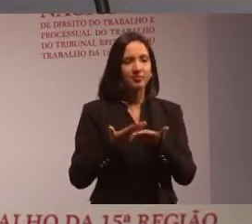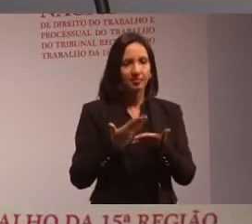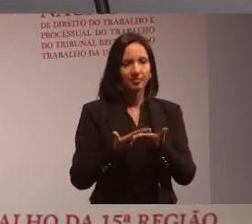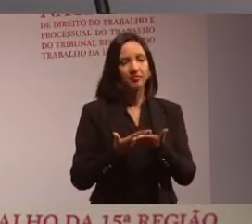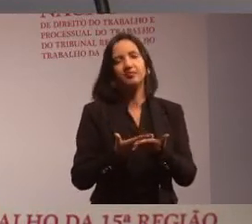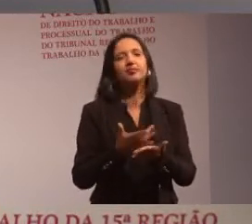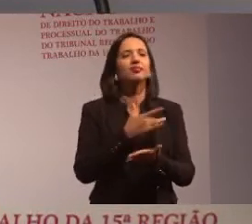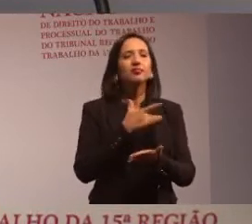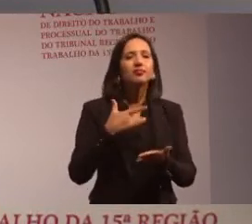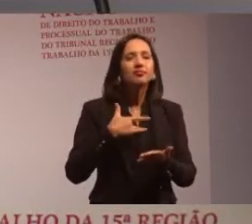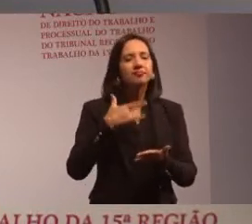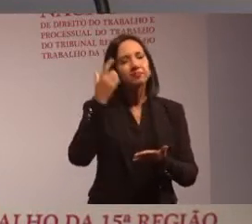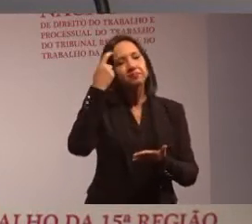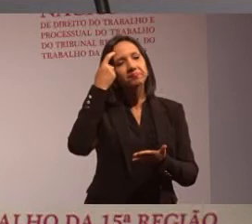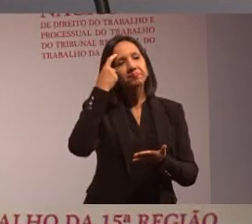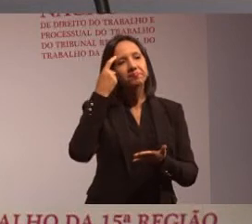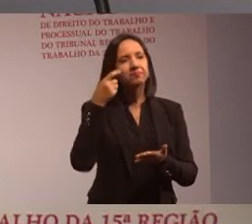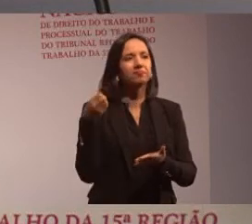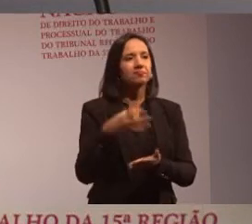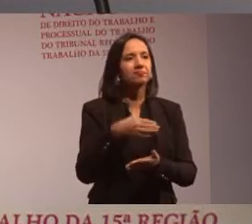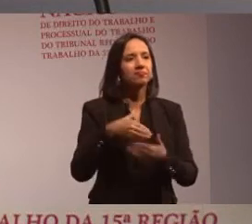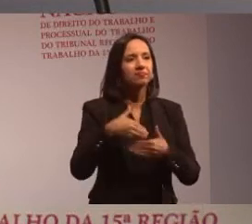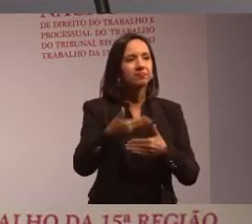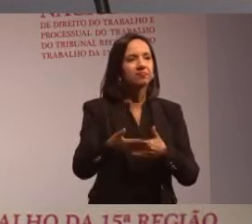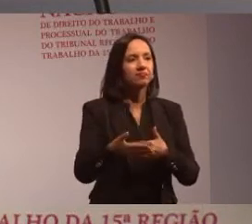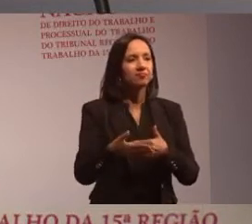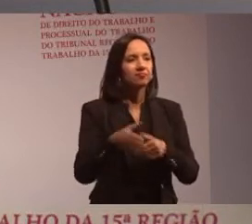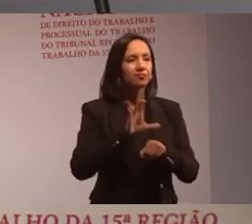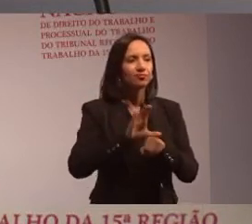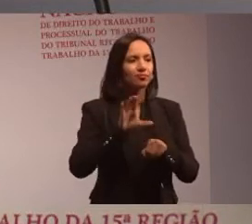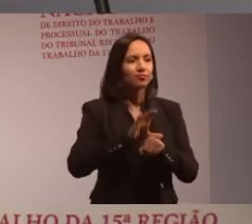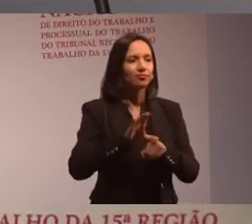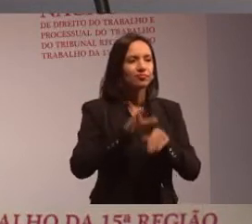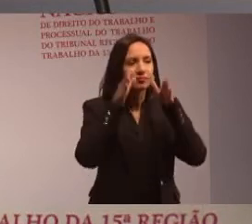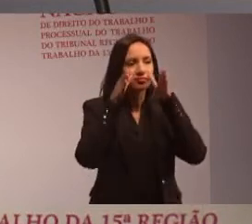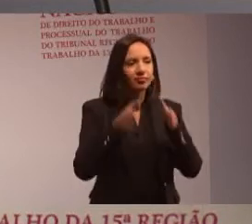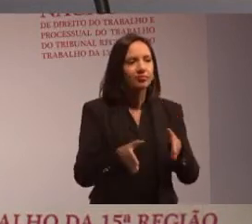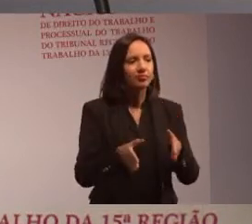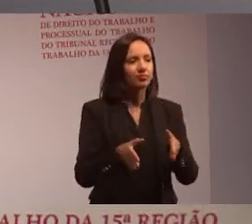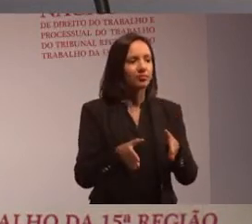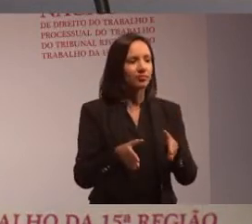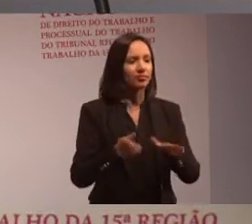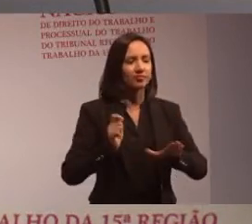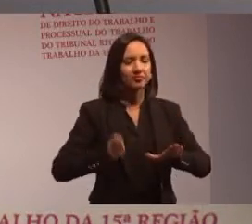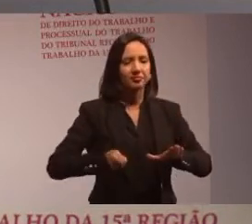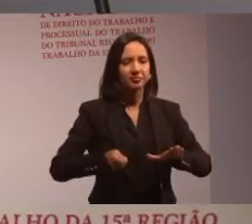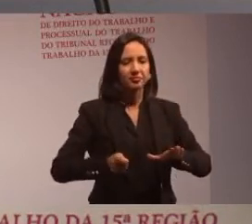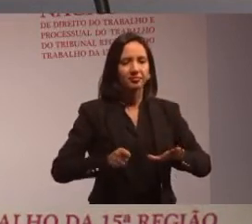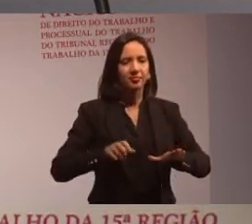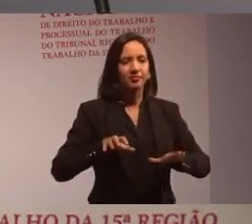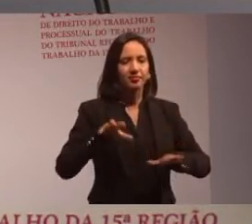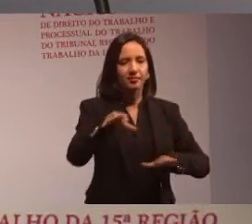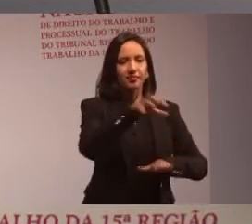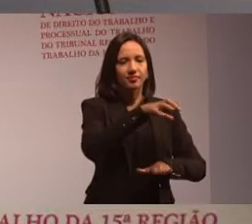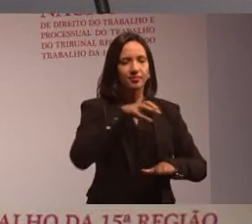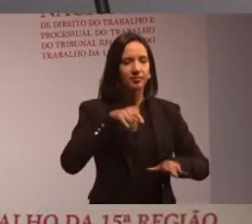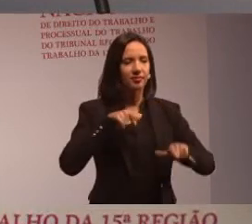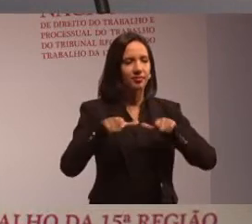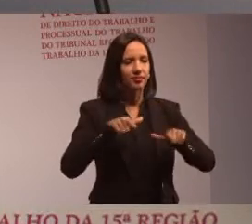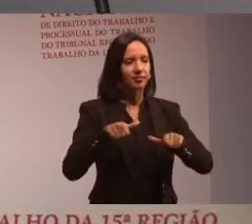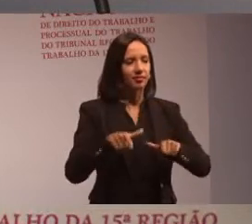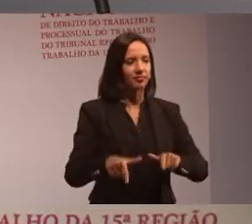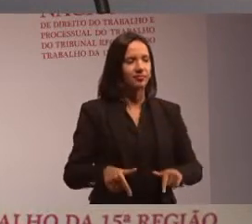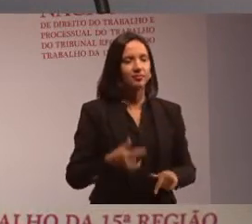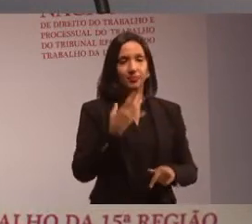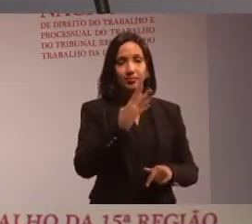saúde mental e que atualmente está com uma pesquisa em curso, exatamente no Tribunal Regional do Trabalho, né? De